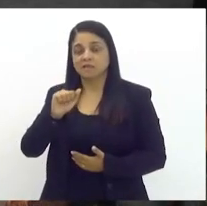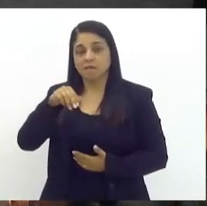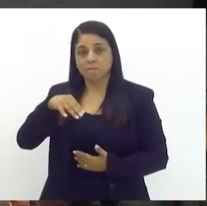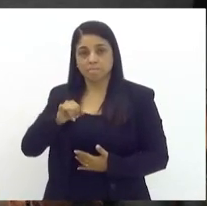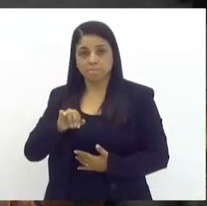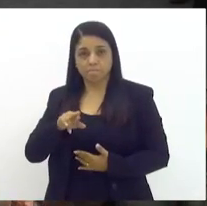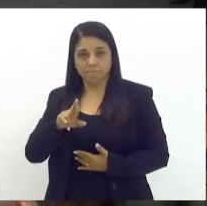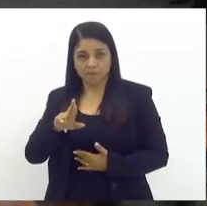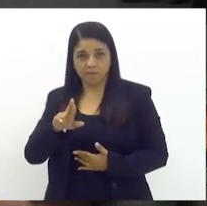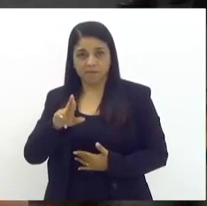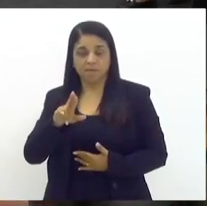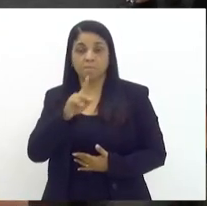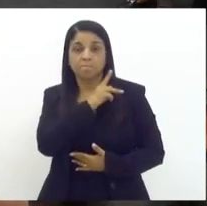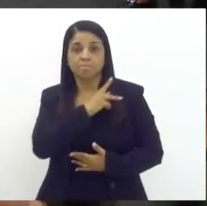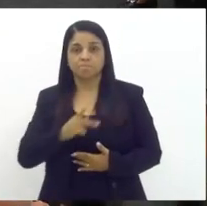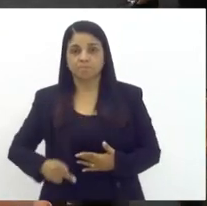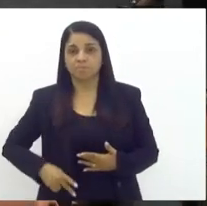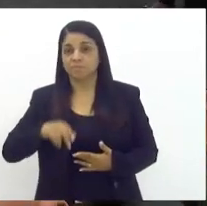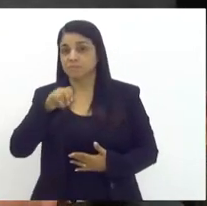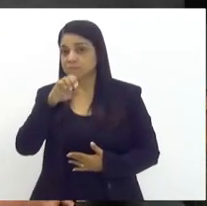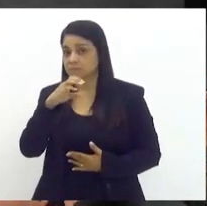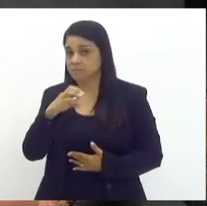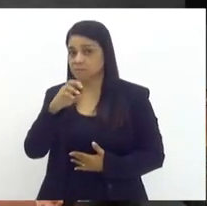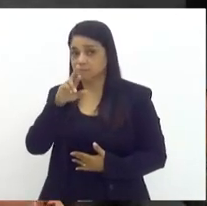presidente do CRC